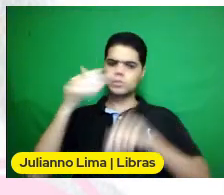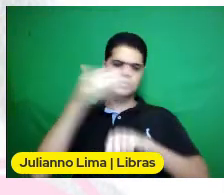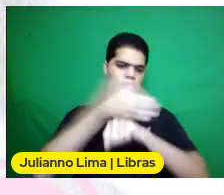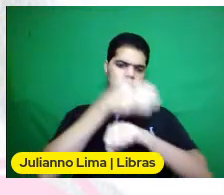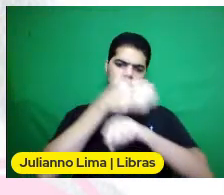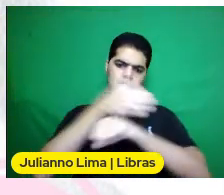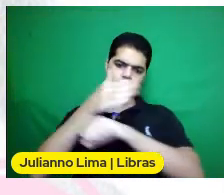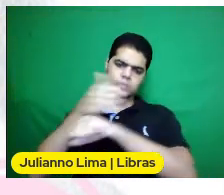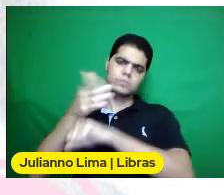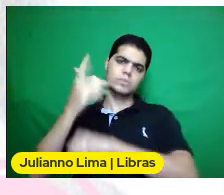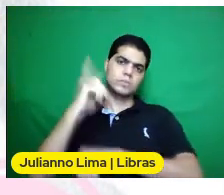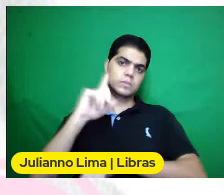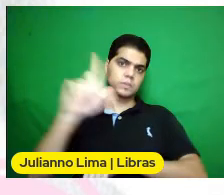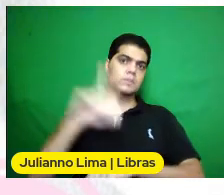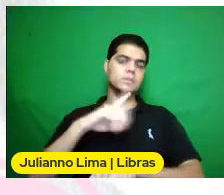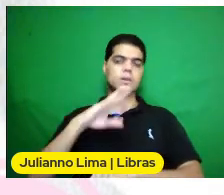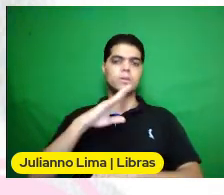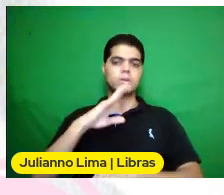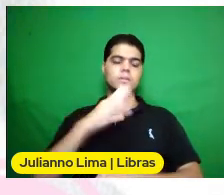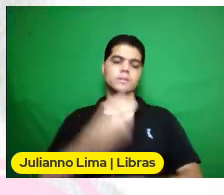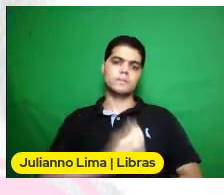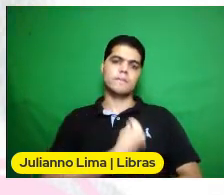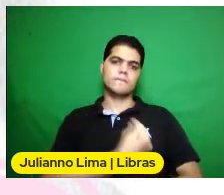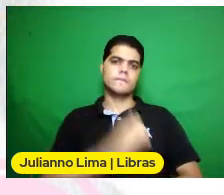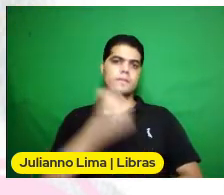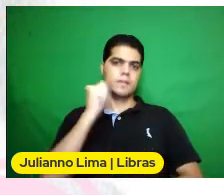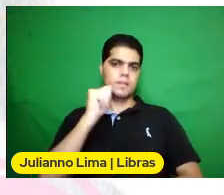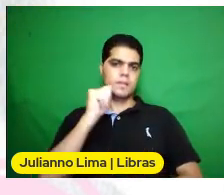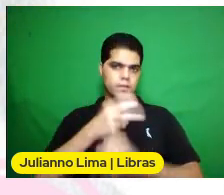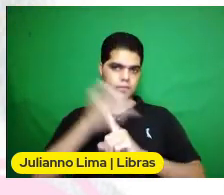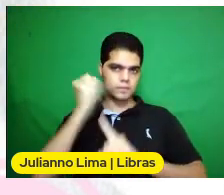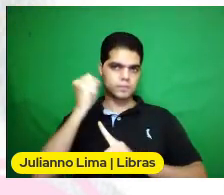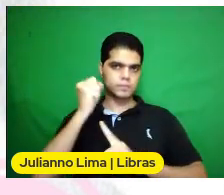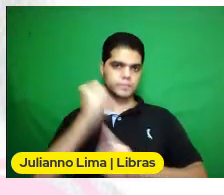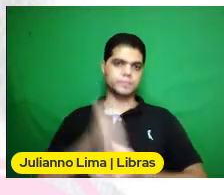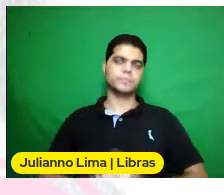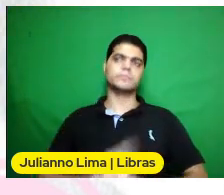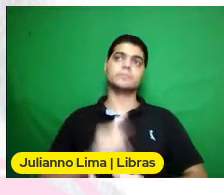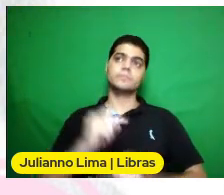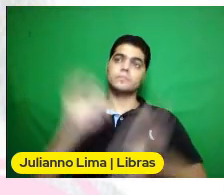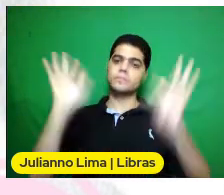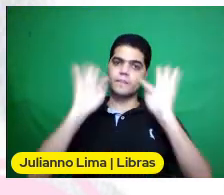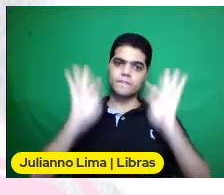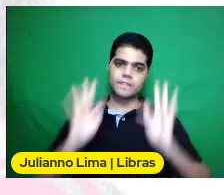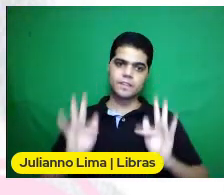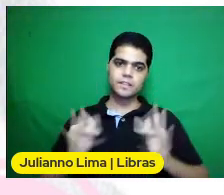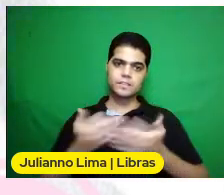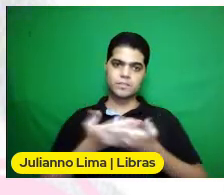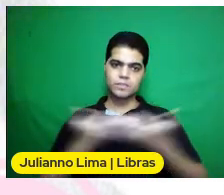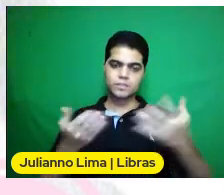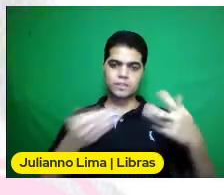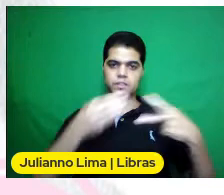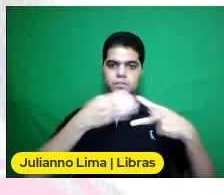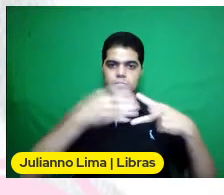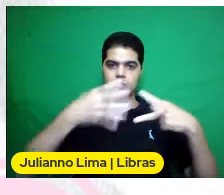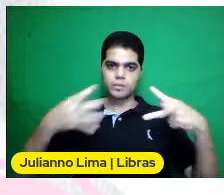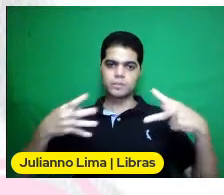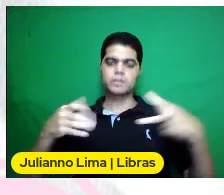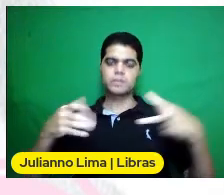essa heroína. E, assim, a gente fica feliz com a iniciativa de vocês, do portal,